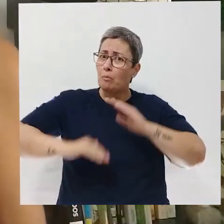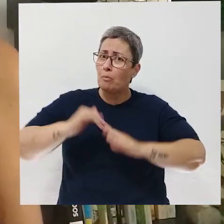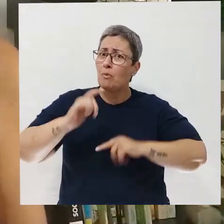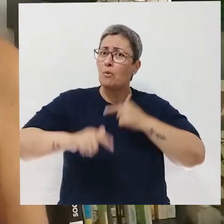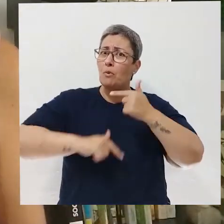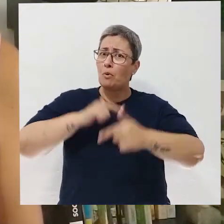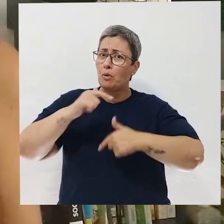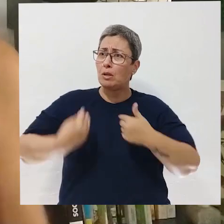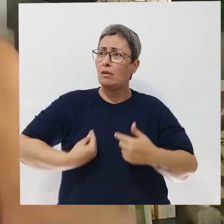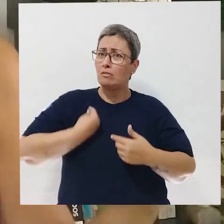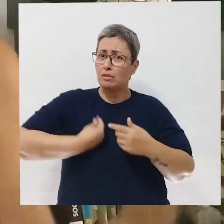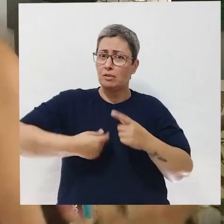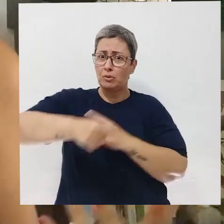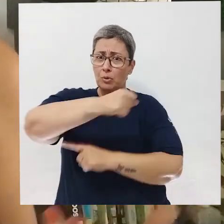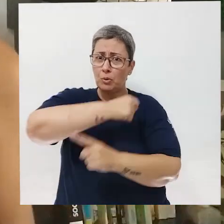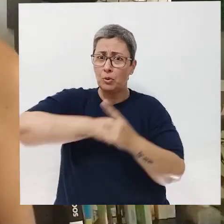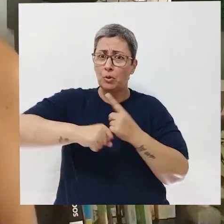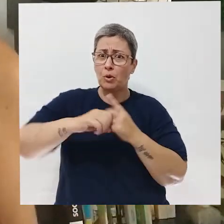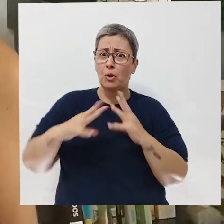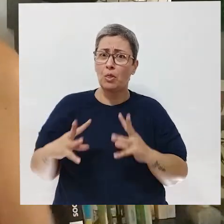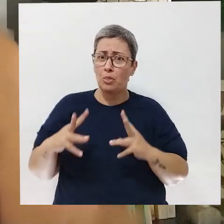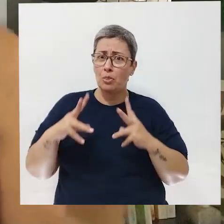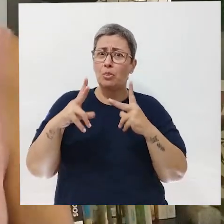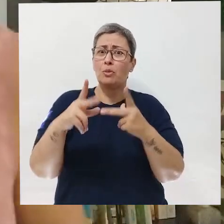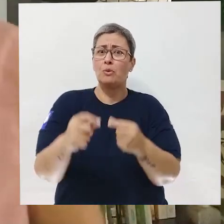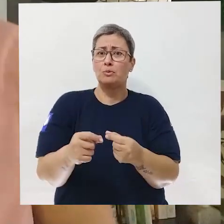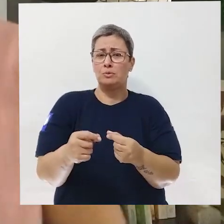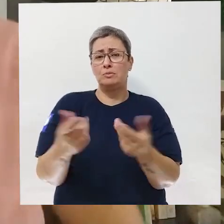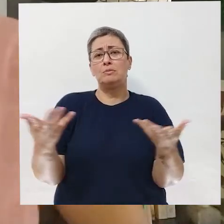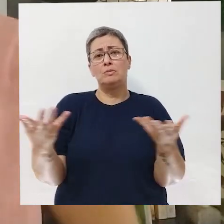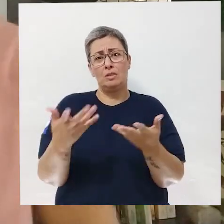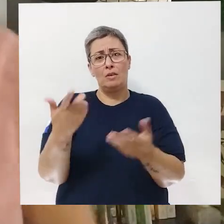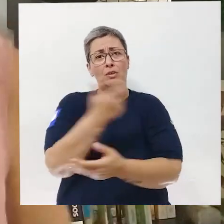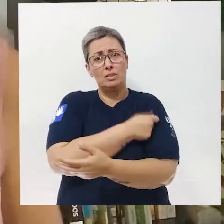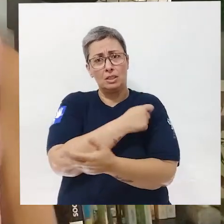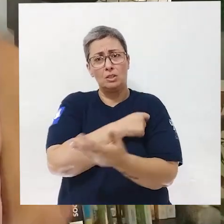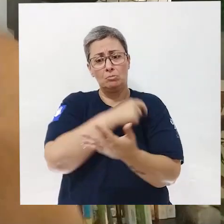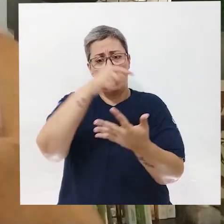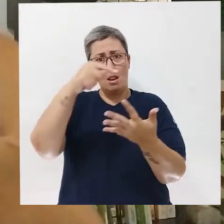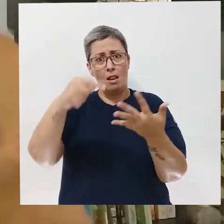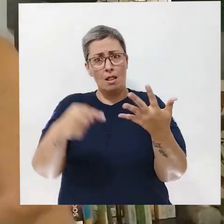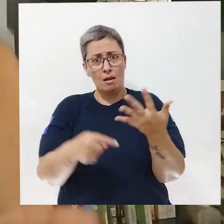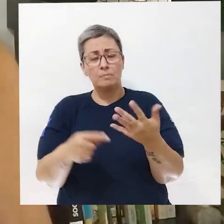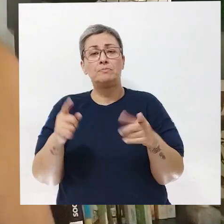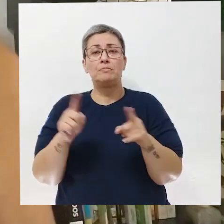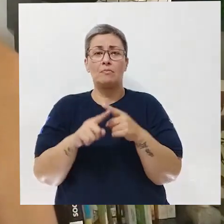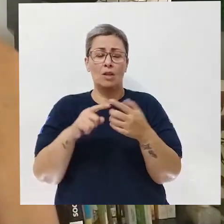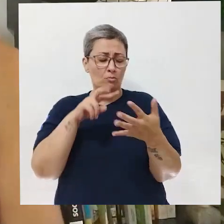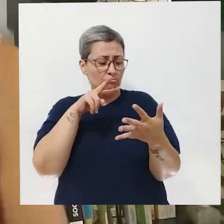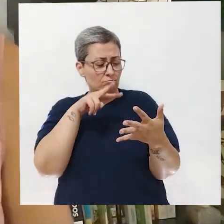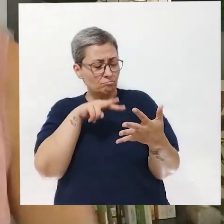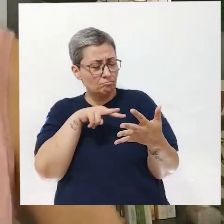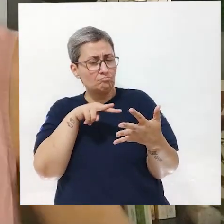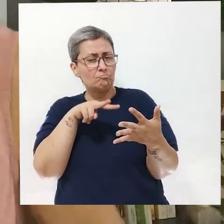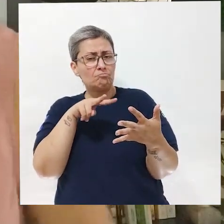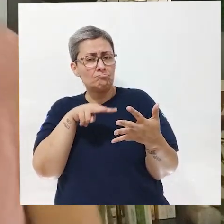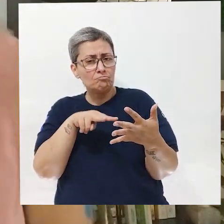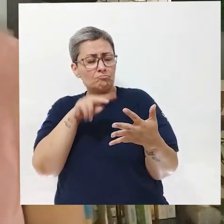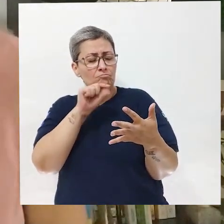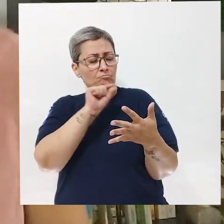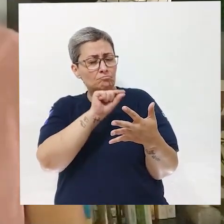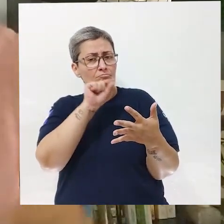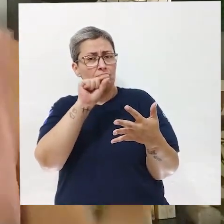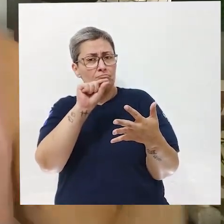seu convívio, né, social com todos que estão à sua volta ter tomado todas essas vacinas. Pega, olha, dá uma olhadinha nas vacinas